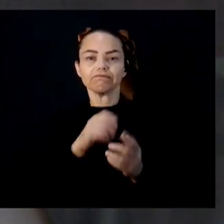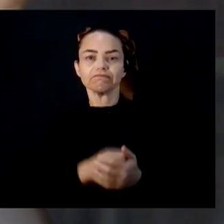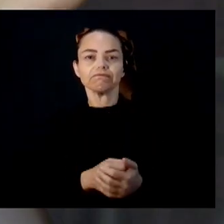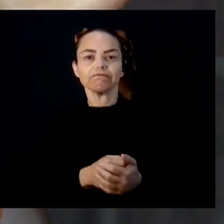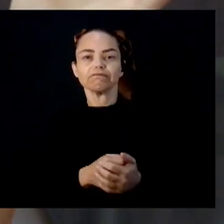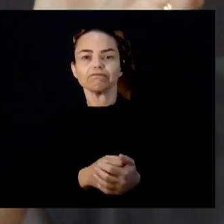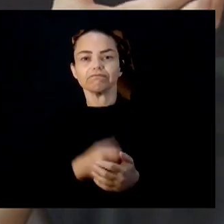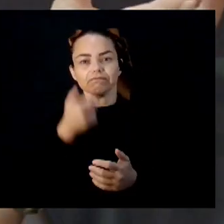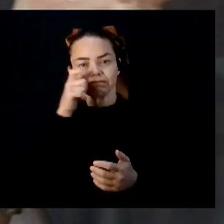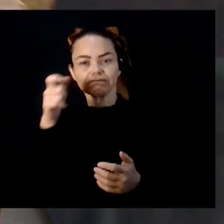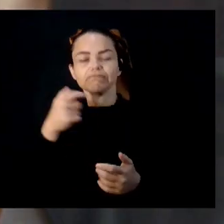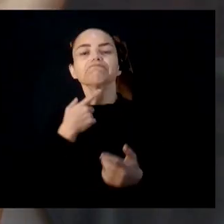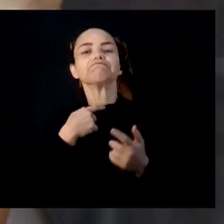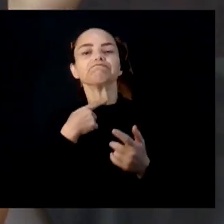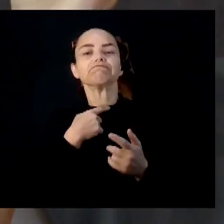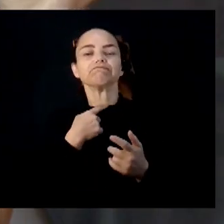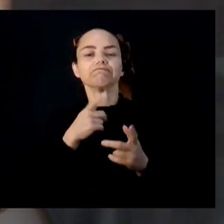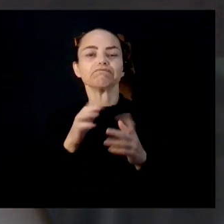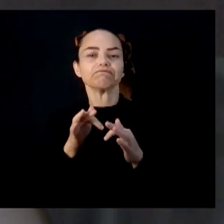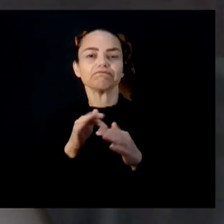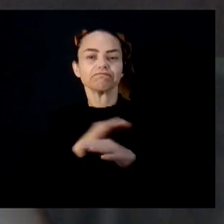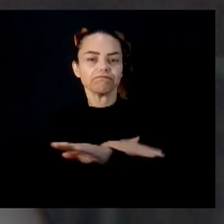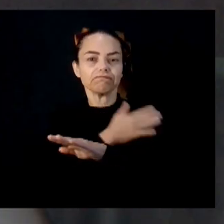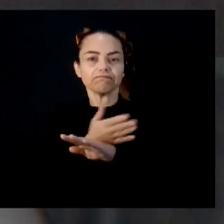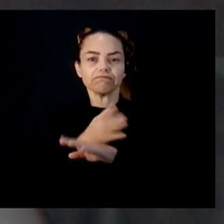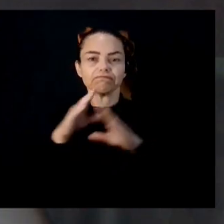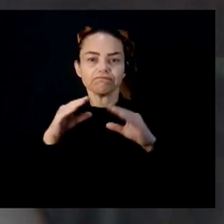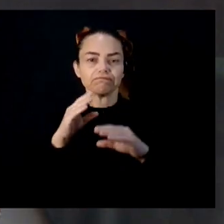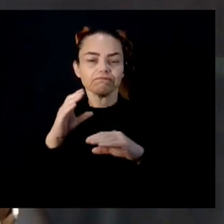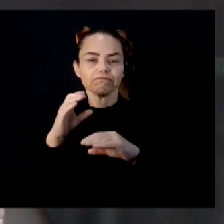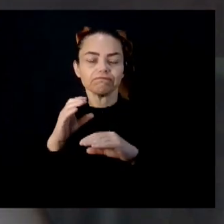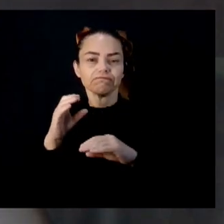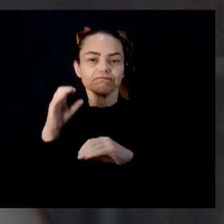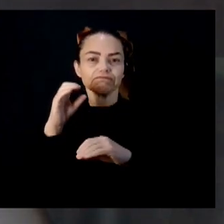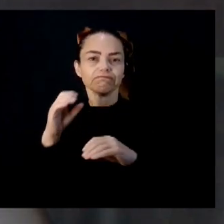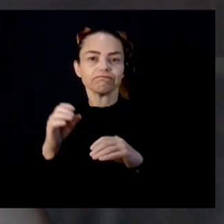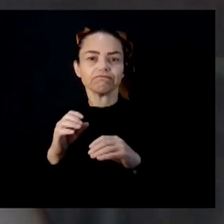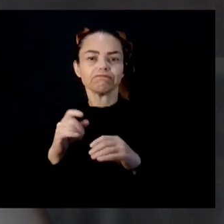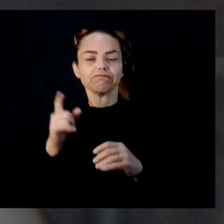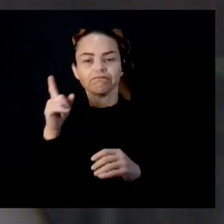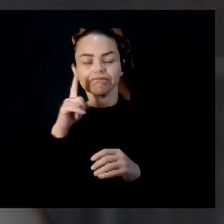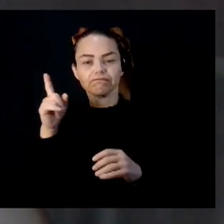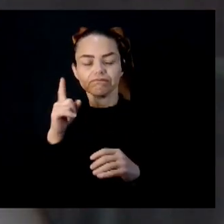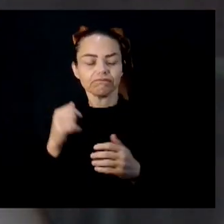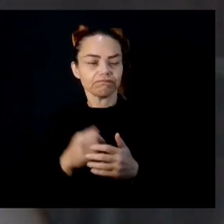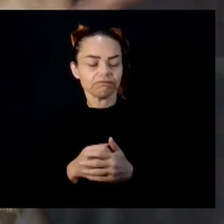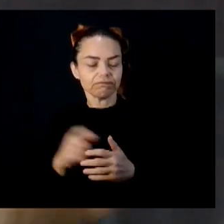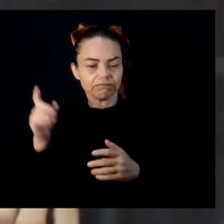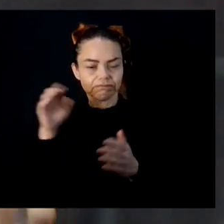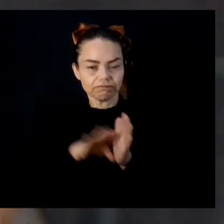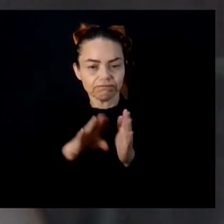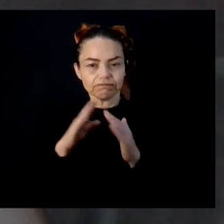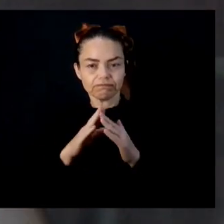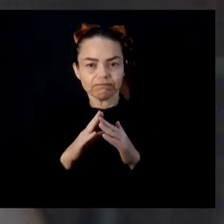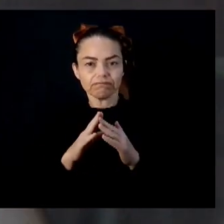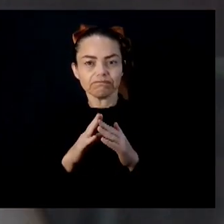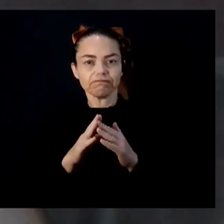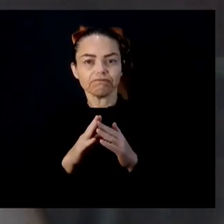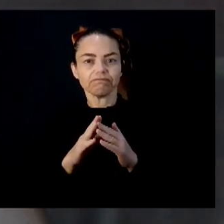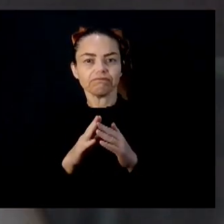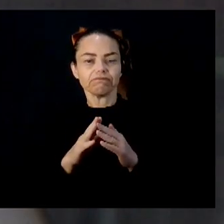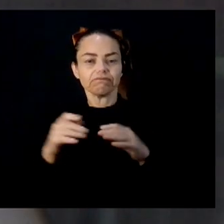até um desejo no final do dia, em algum momento, só que a hora que chega em casa, tem toda aquela rotina, aquela dinâmica, o fazer esse jantar